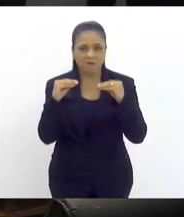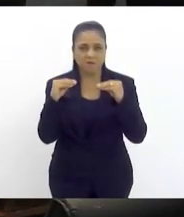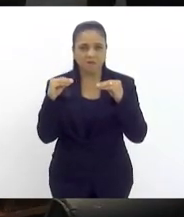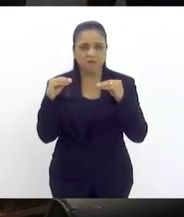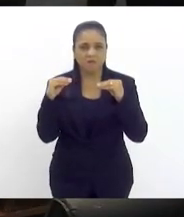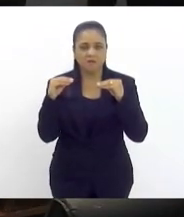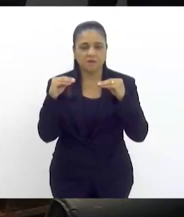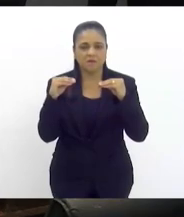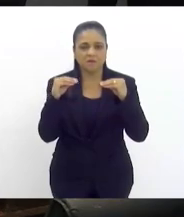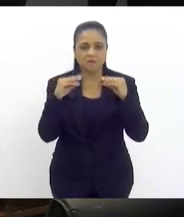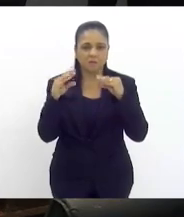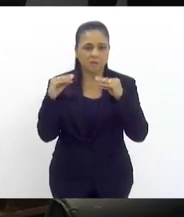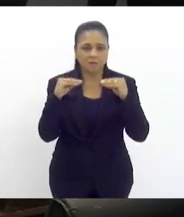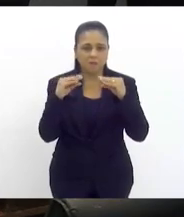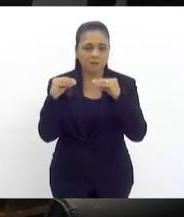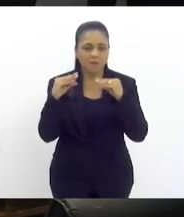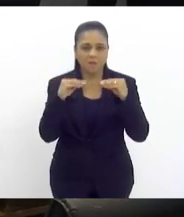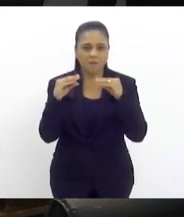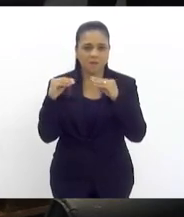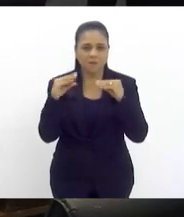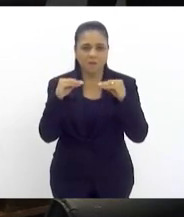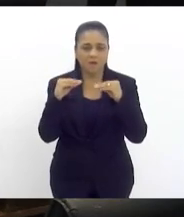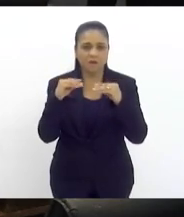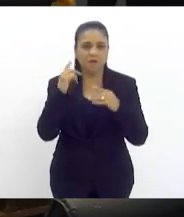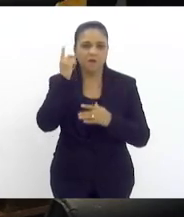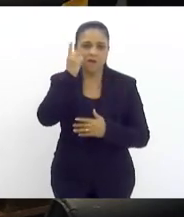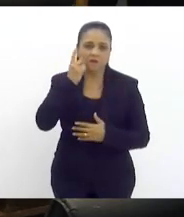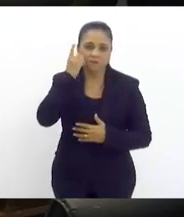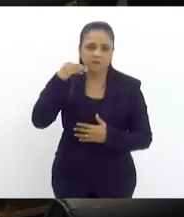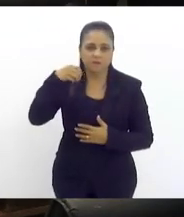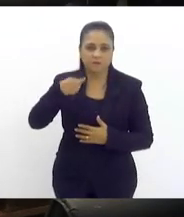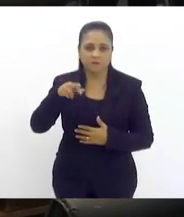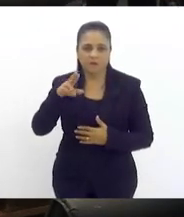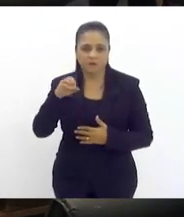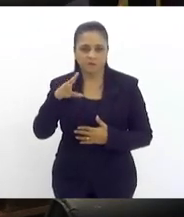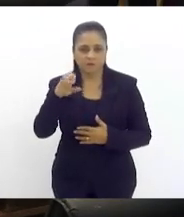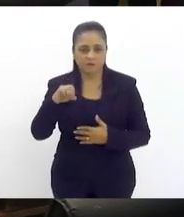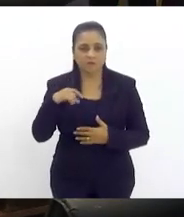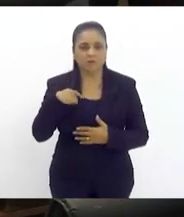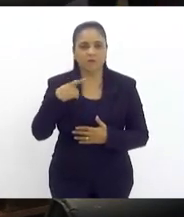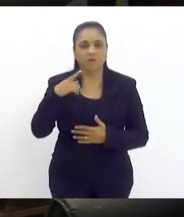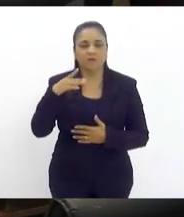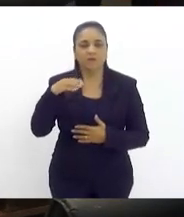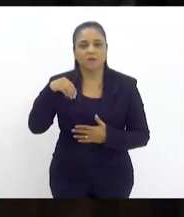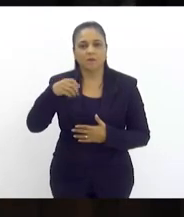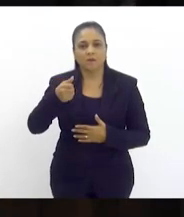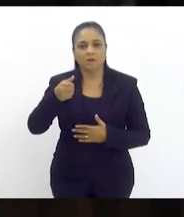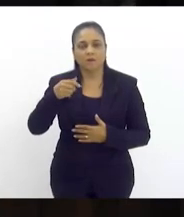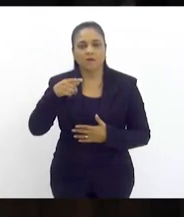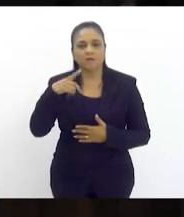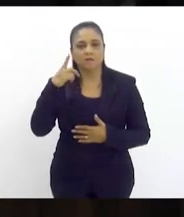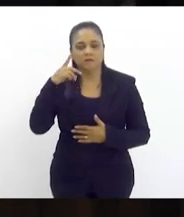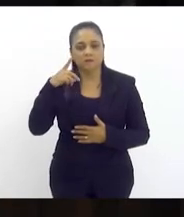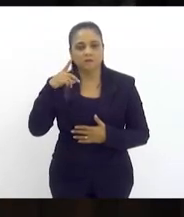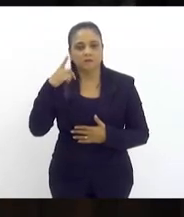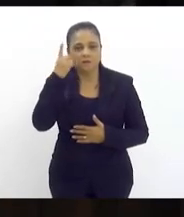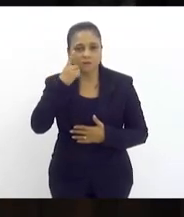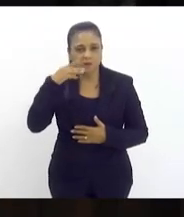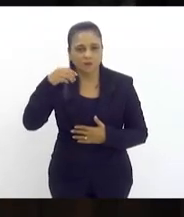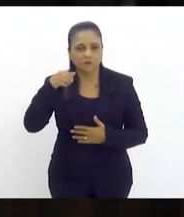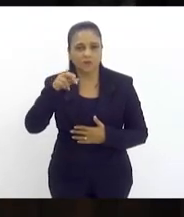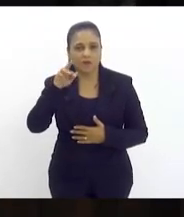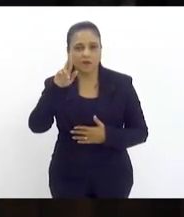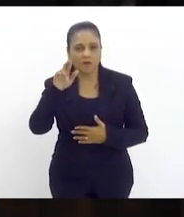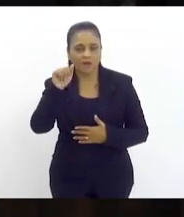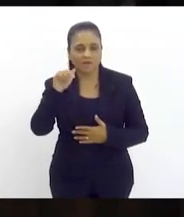Já tem, já está acabando. Já deu. Deputado Márcio Canella, deputado Gualberto, deputado Rafael Nobre,